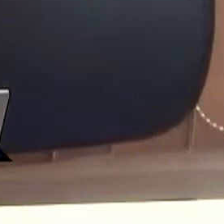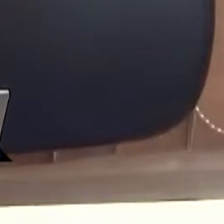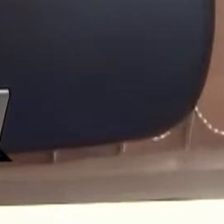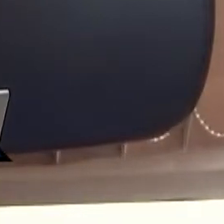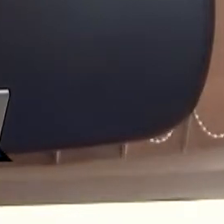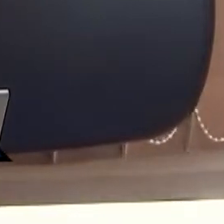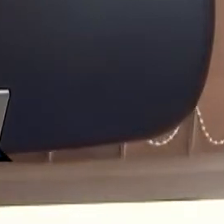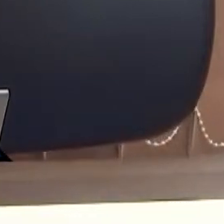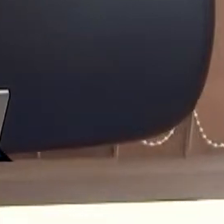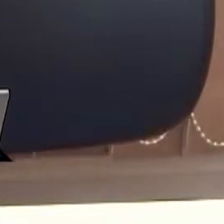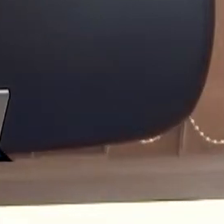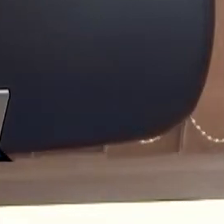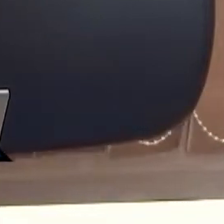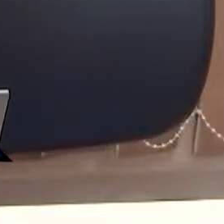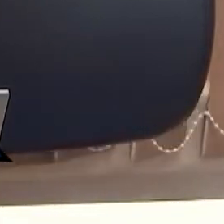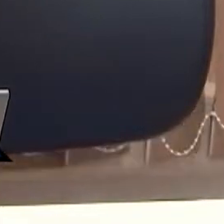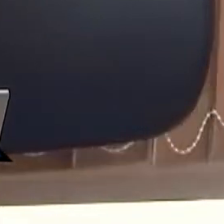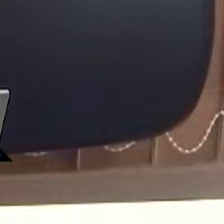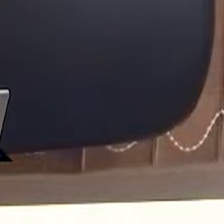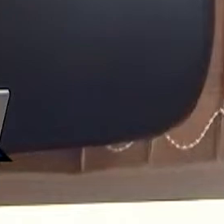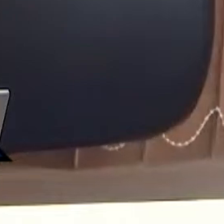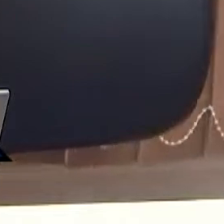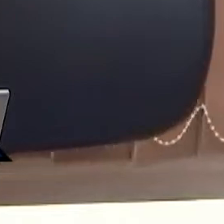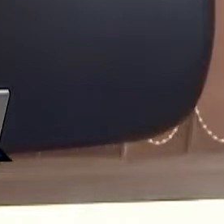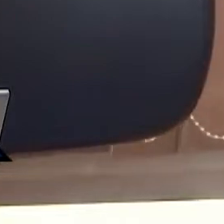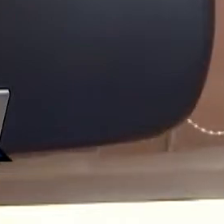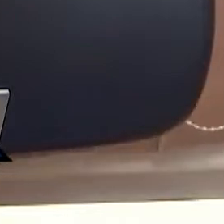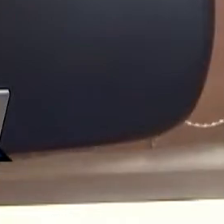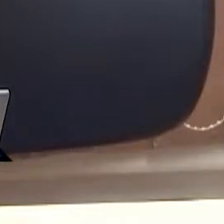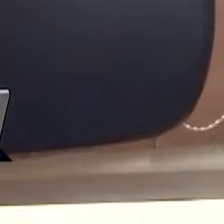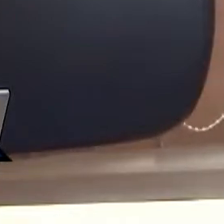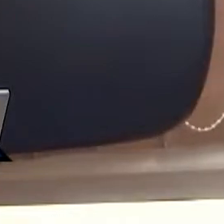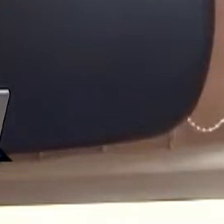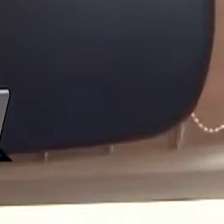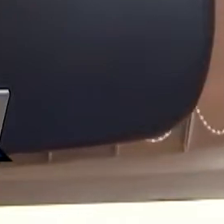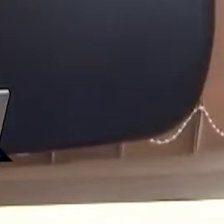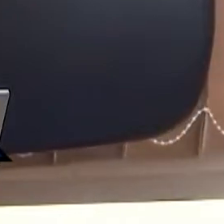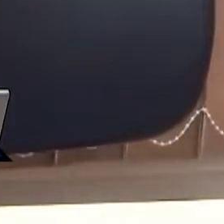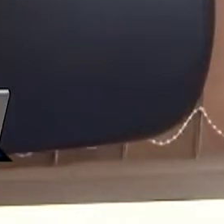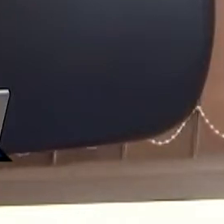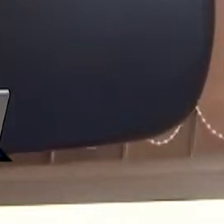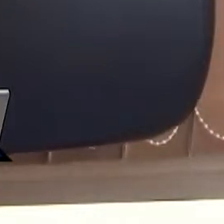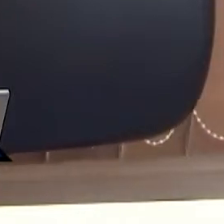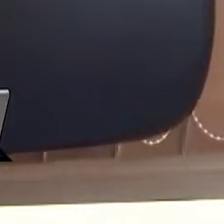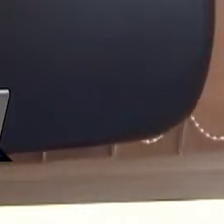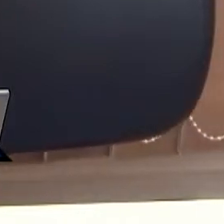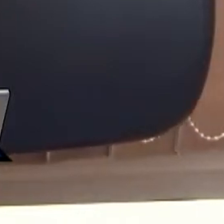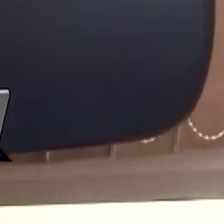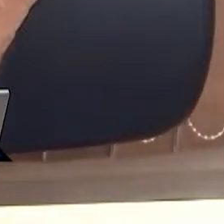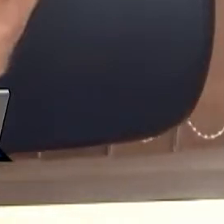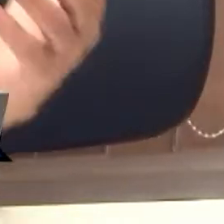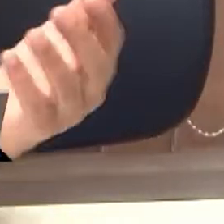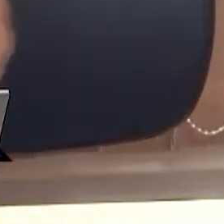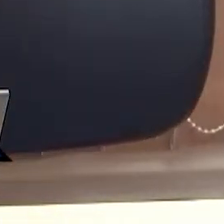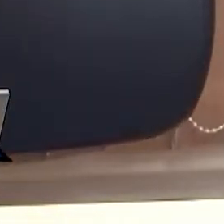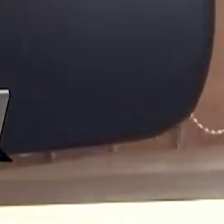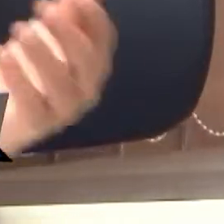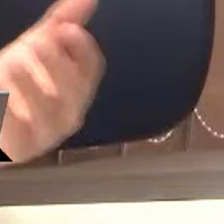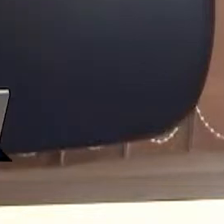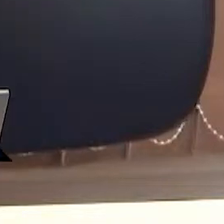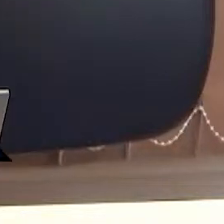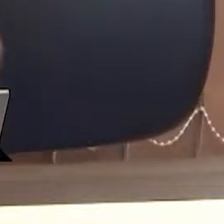árvores sob a rede elétrica, se é da CPFL, se é da prefeitura, se há